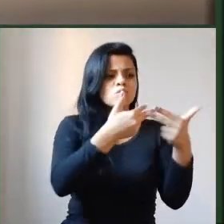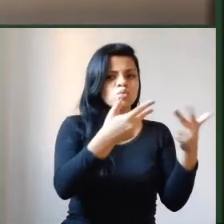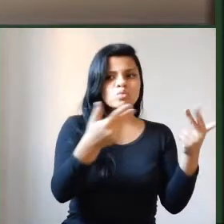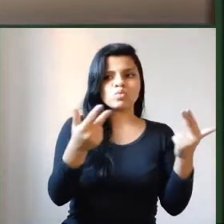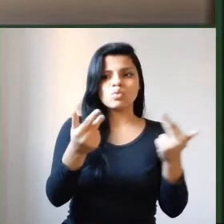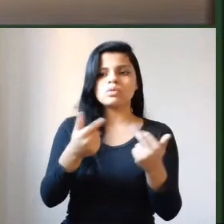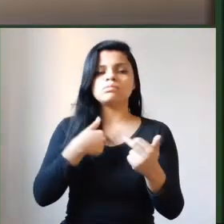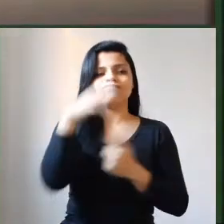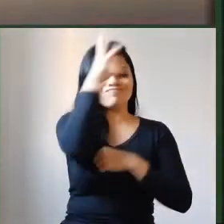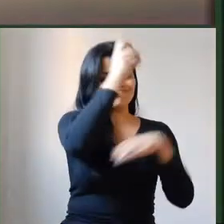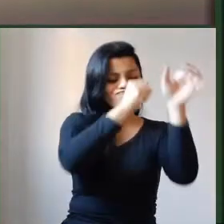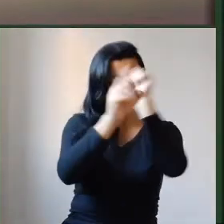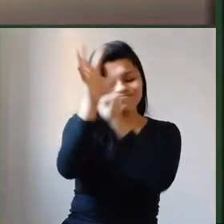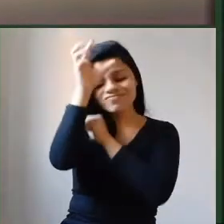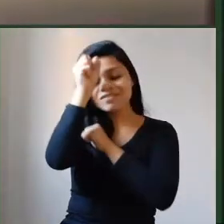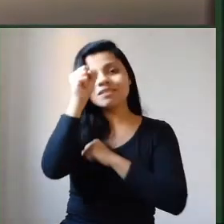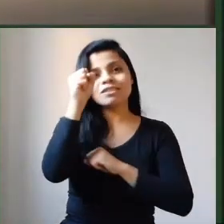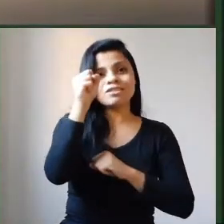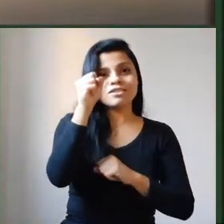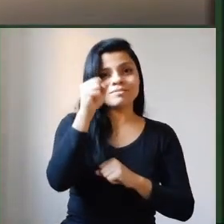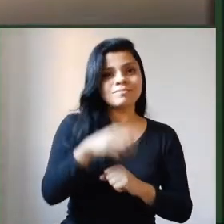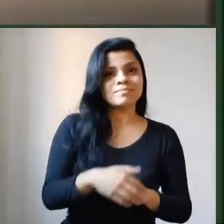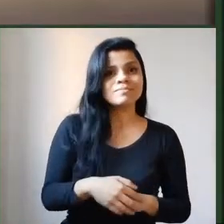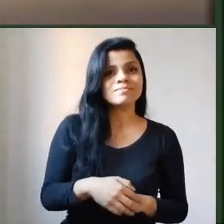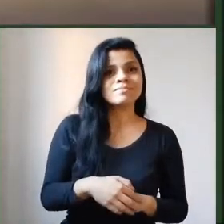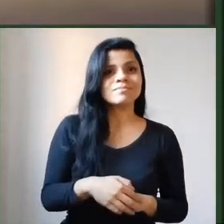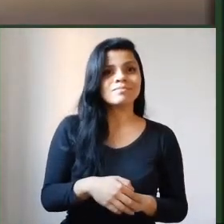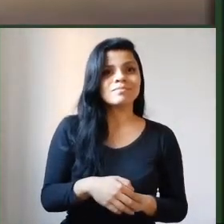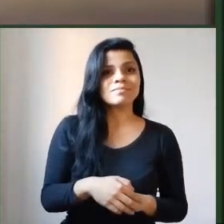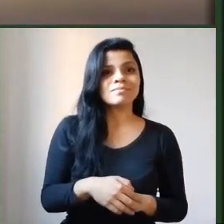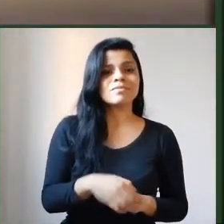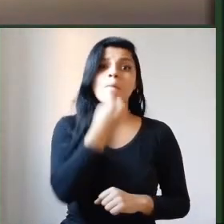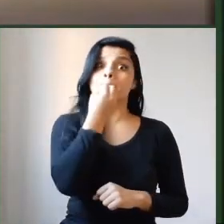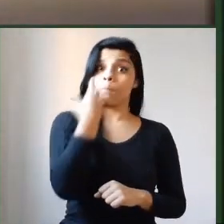e isso foi muito bom. Mas eu acho que o maior aprendizado que eu tive